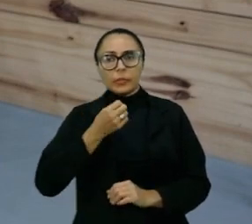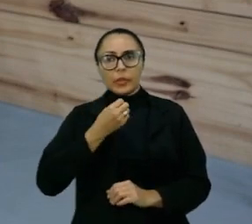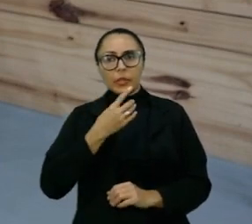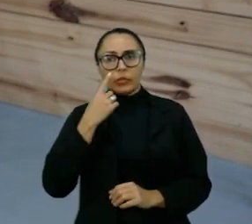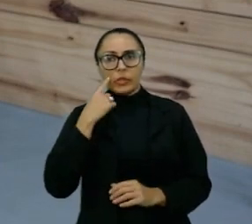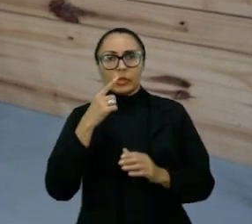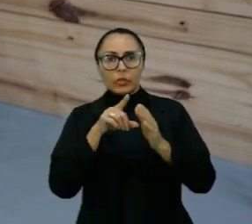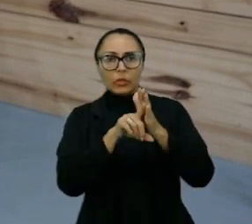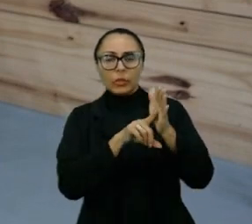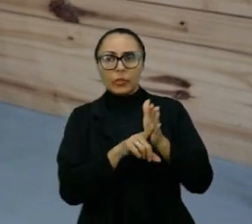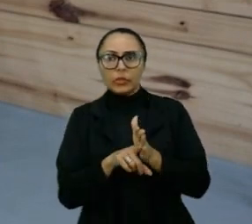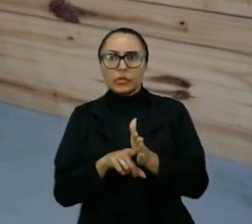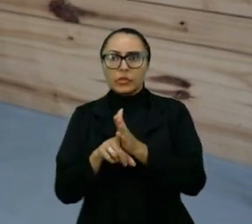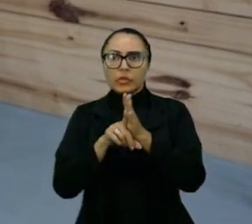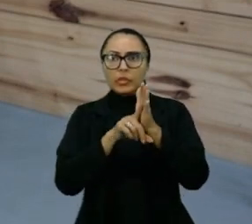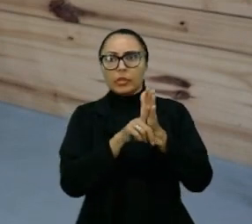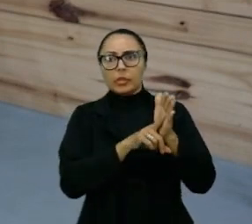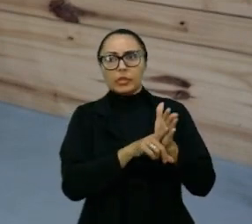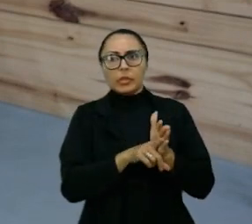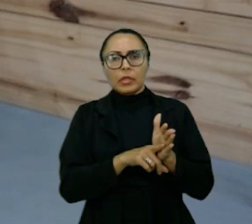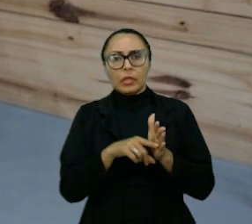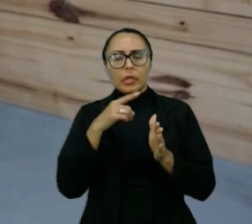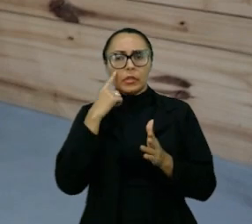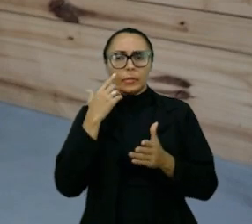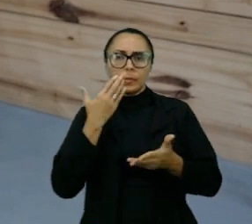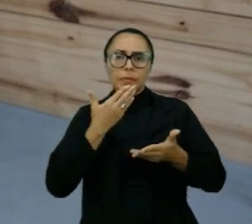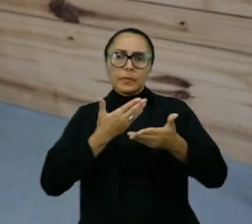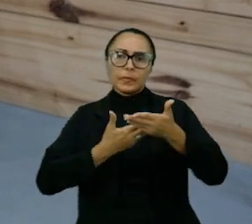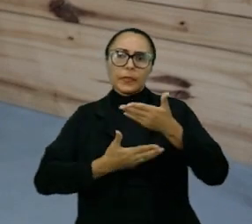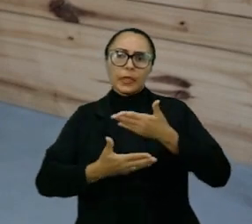pesquisa, né, em relação a esse